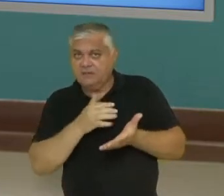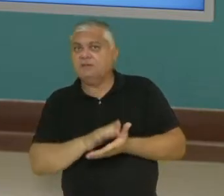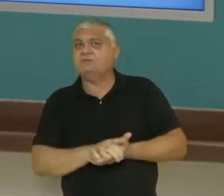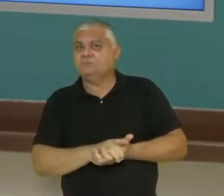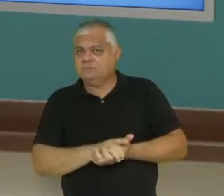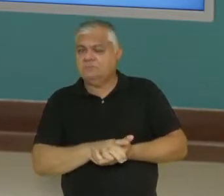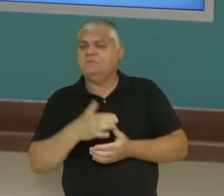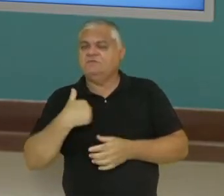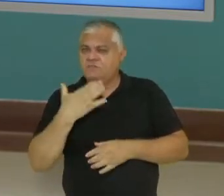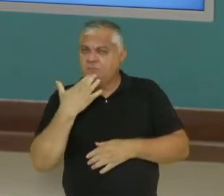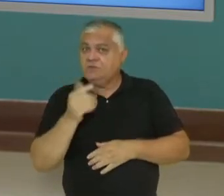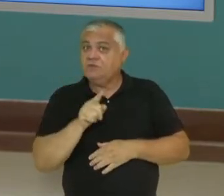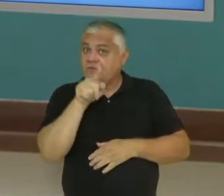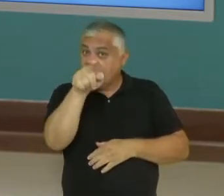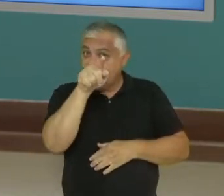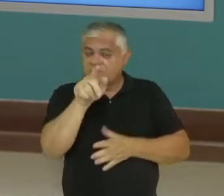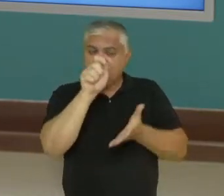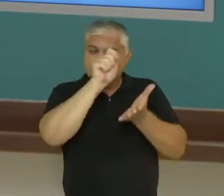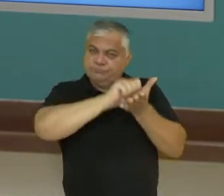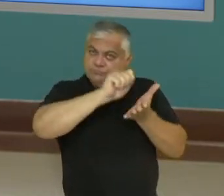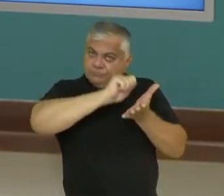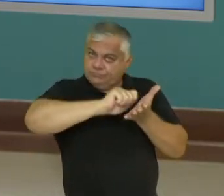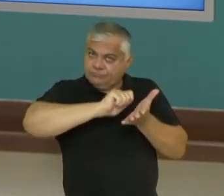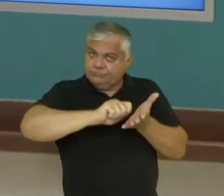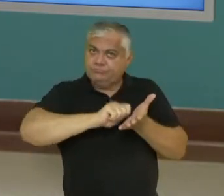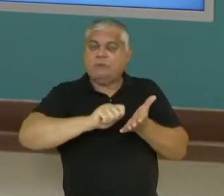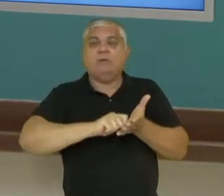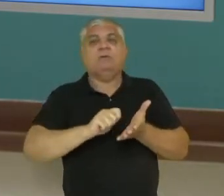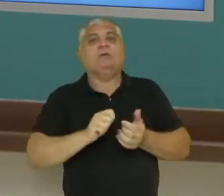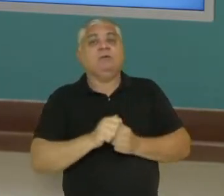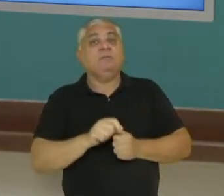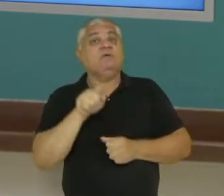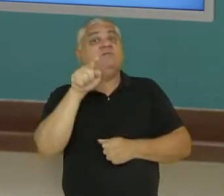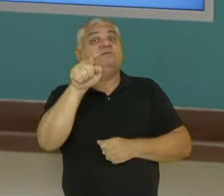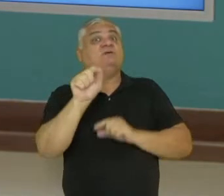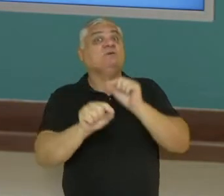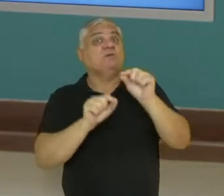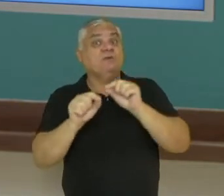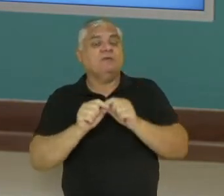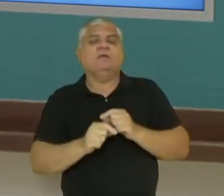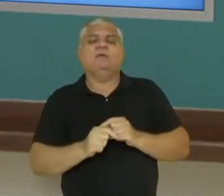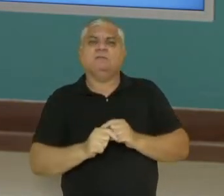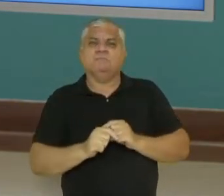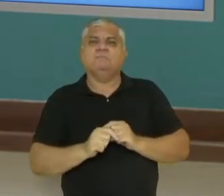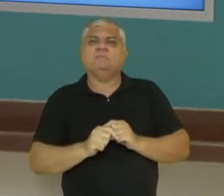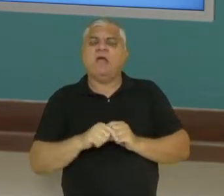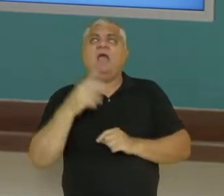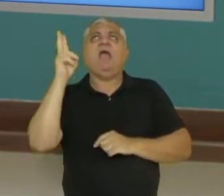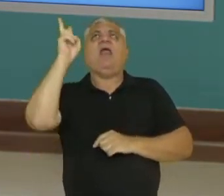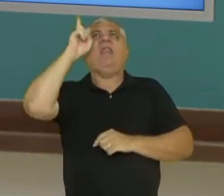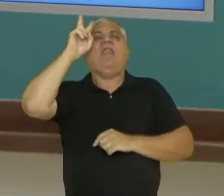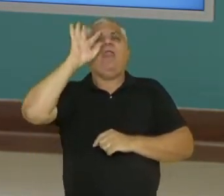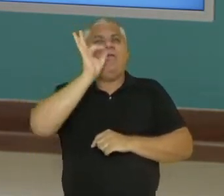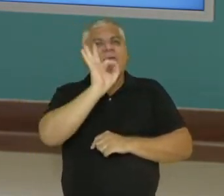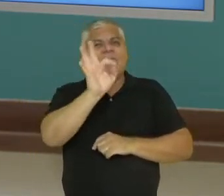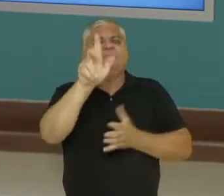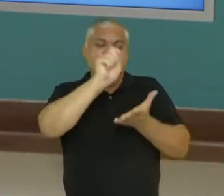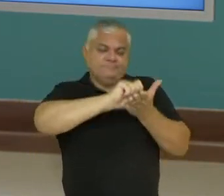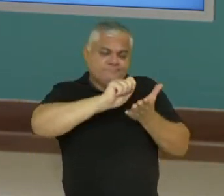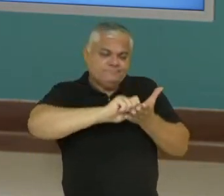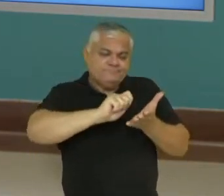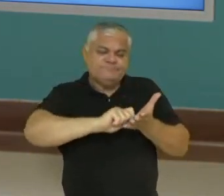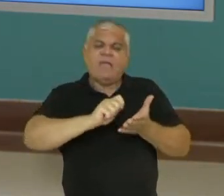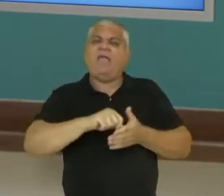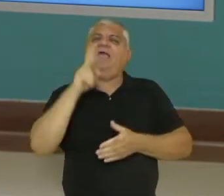vou sugerir para você algumas anotações para que você vá se recordando com mais